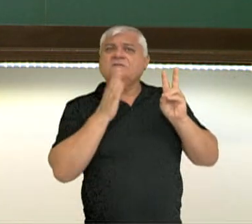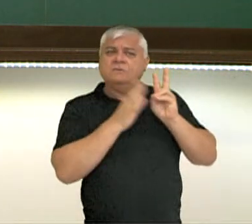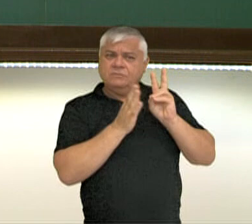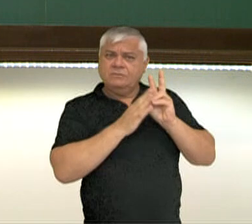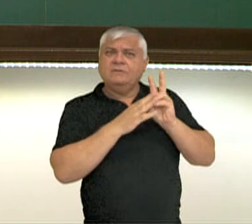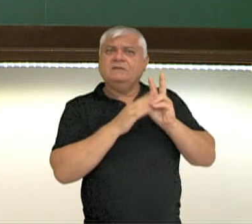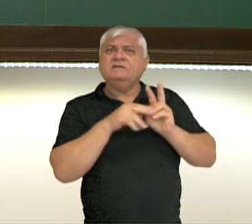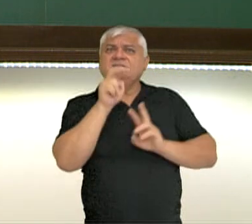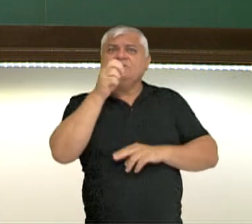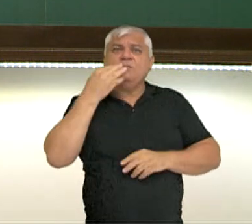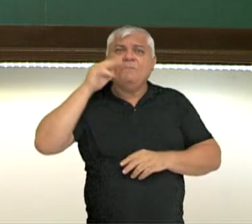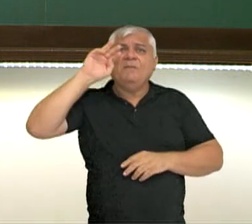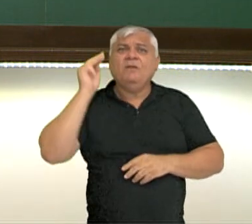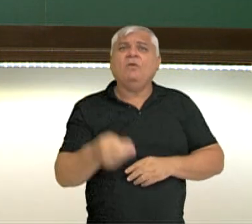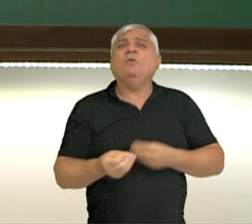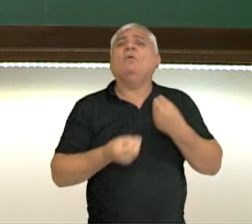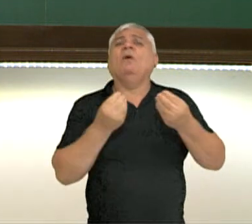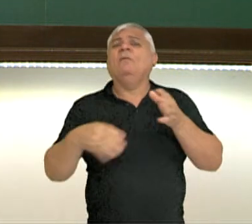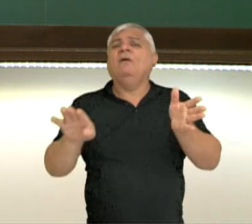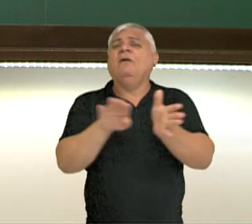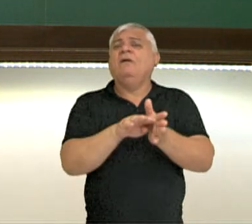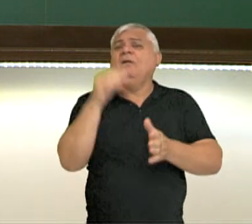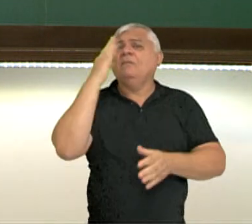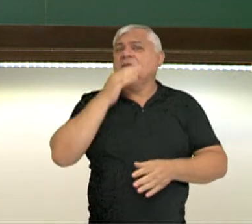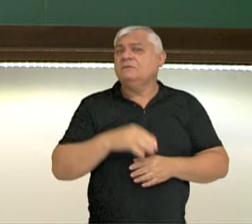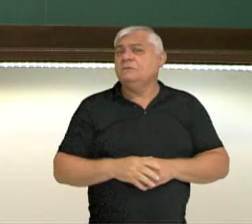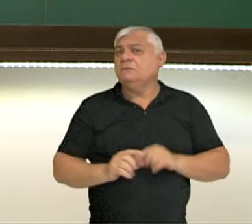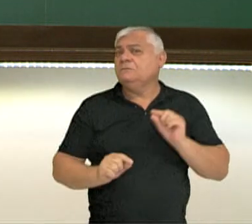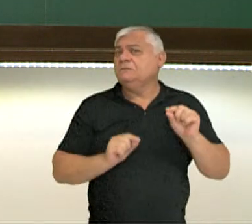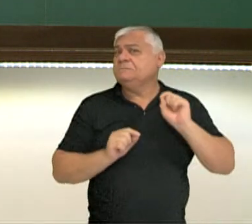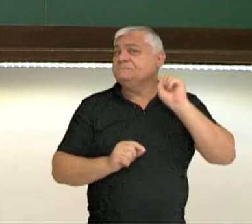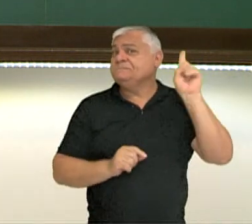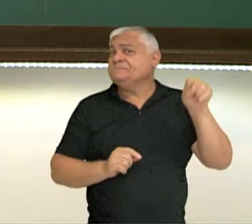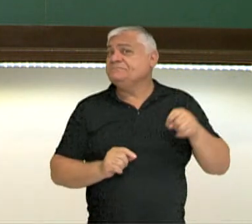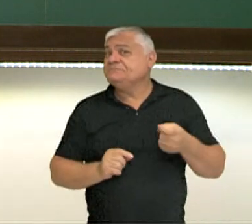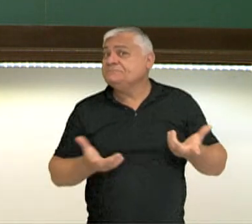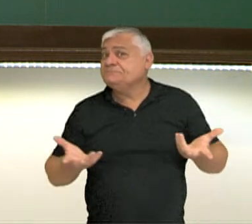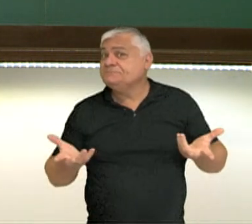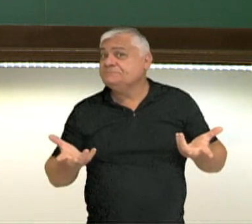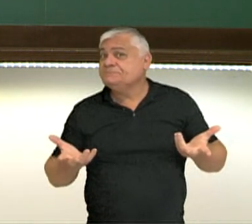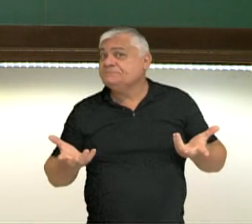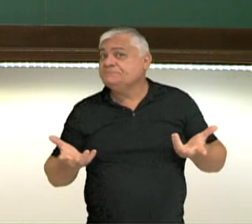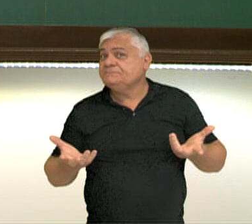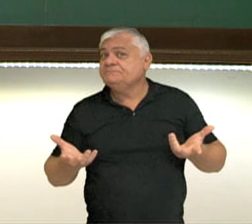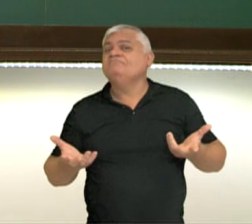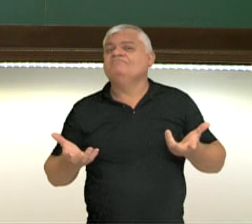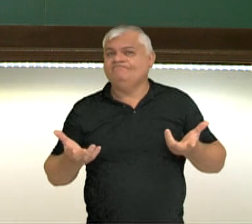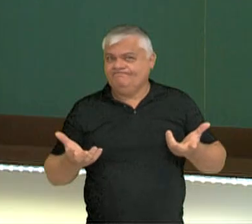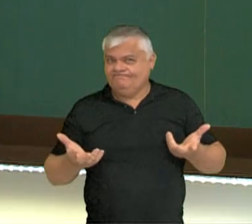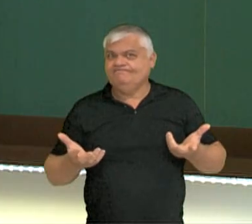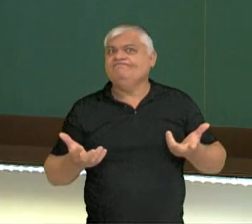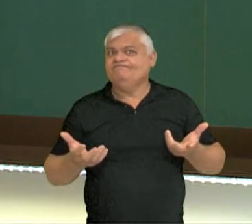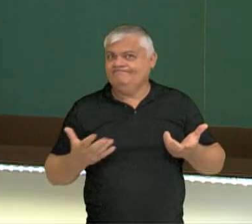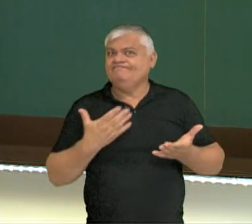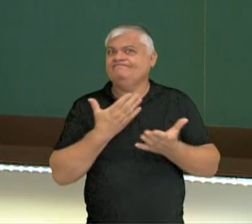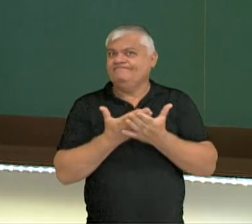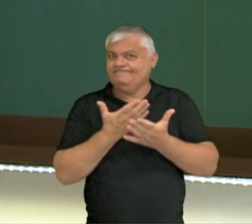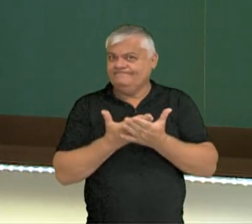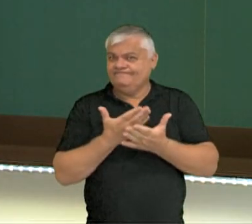Brasil? Como vieram parar ao Brasil? No Brasil? Pois é, essa é a questão da nossa